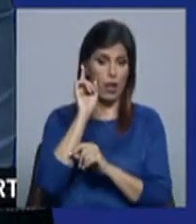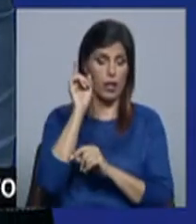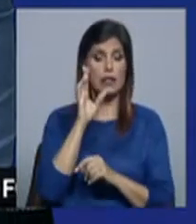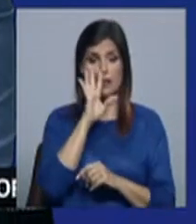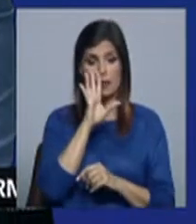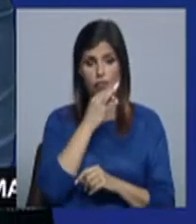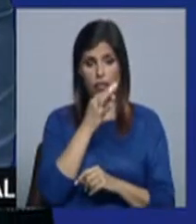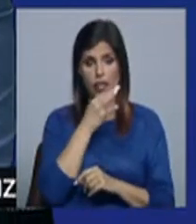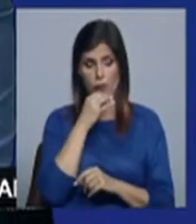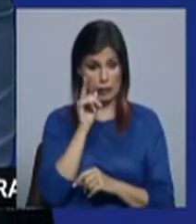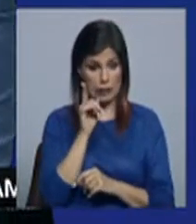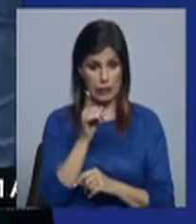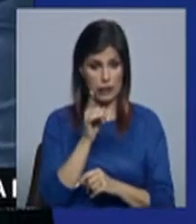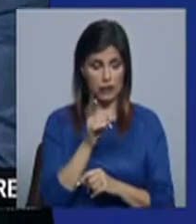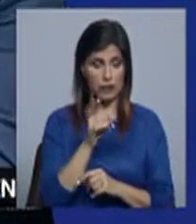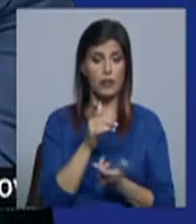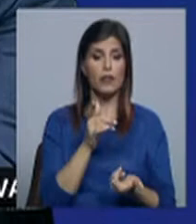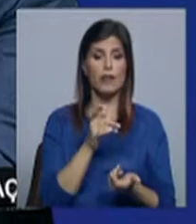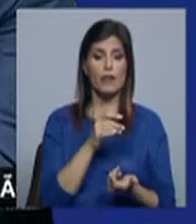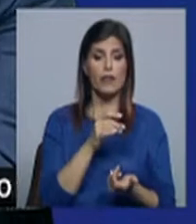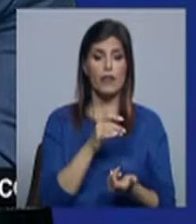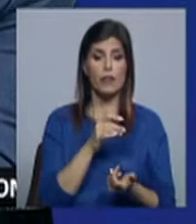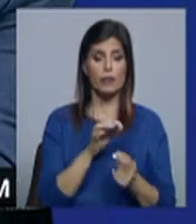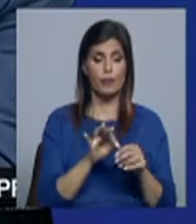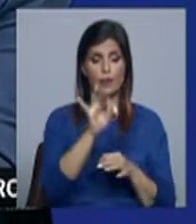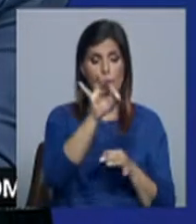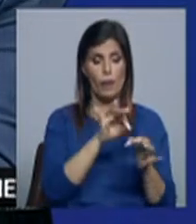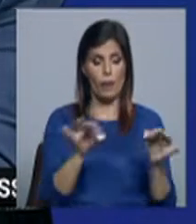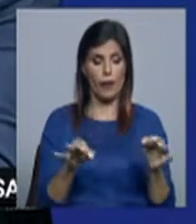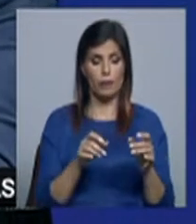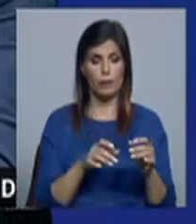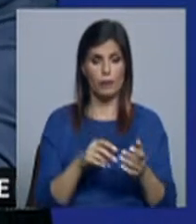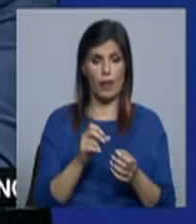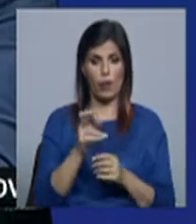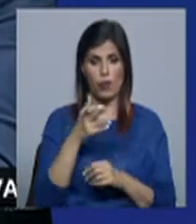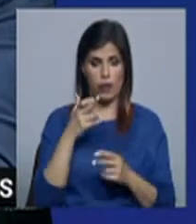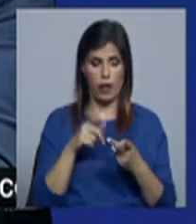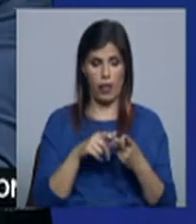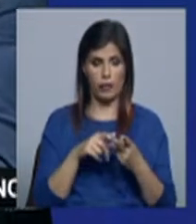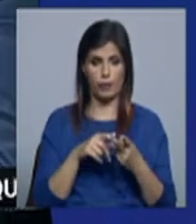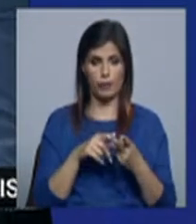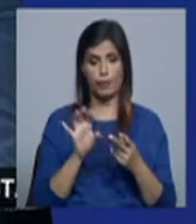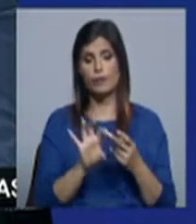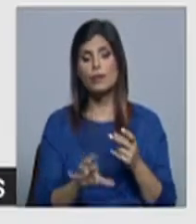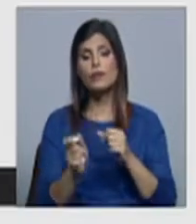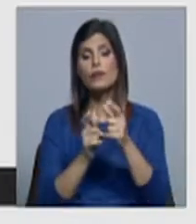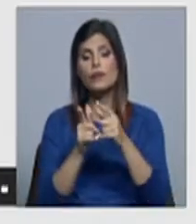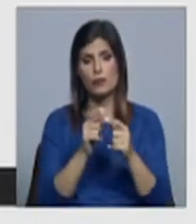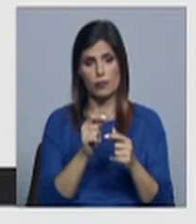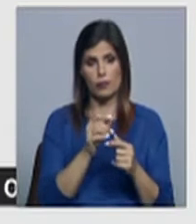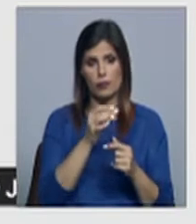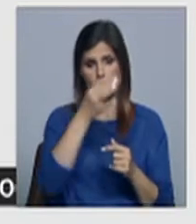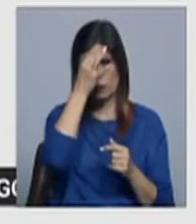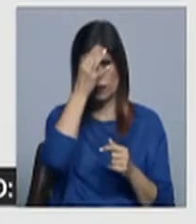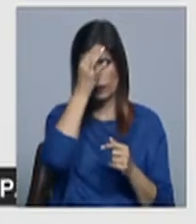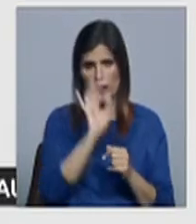telescópio espacial Gaia estamos então a falar de medição da posição, da velocidade e da propriedade de estrelas com uma grande